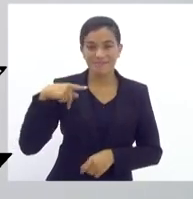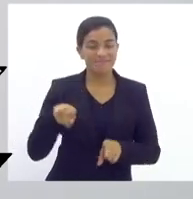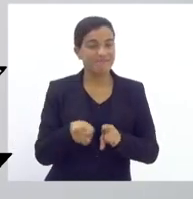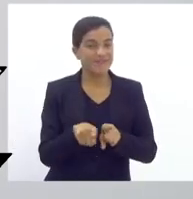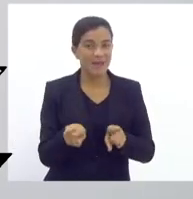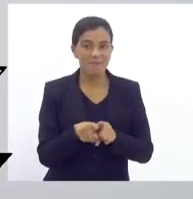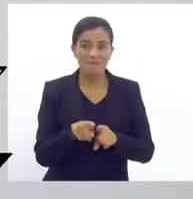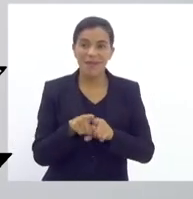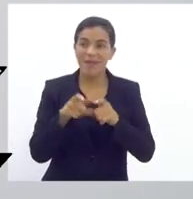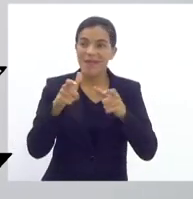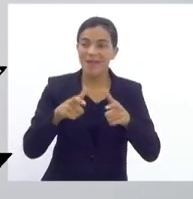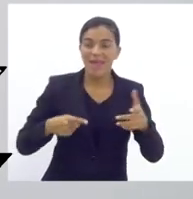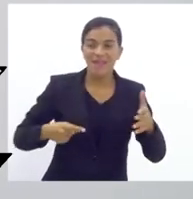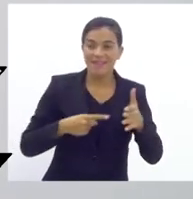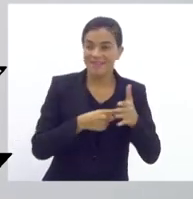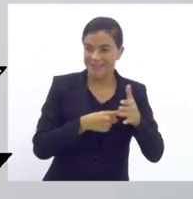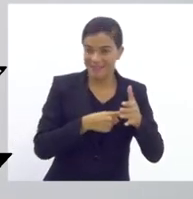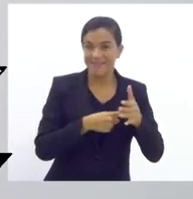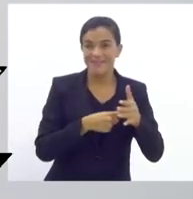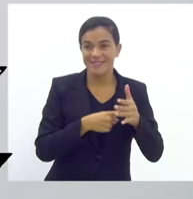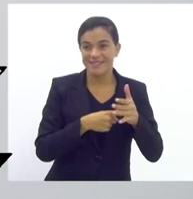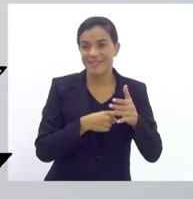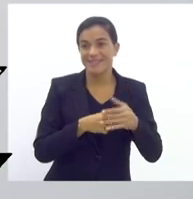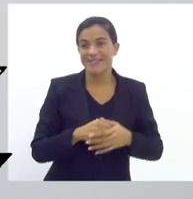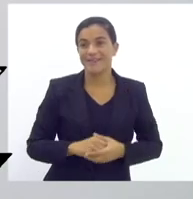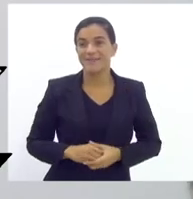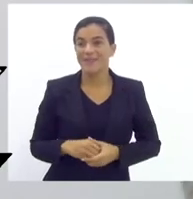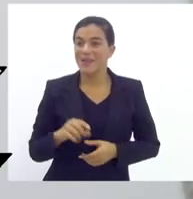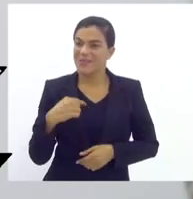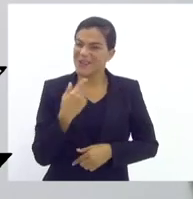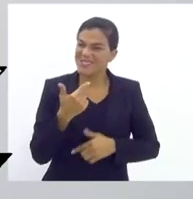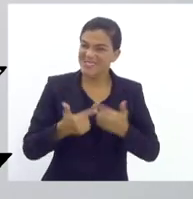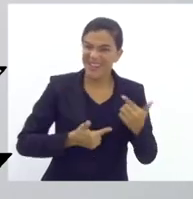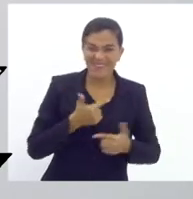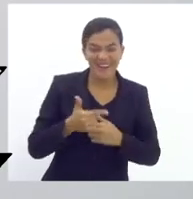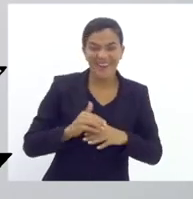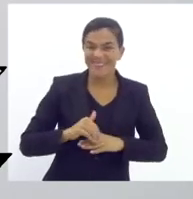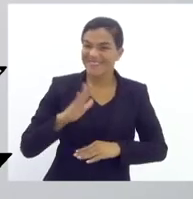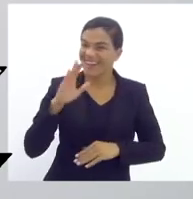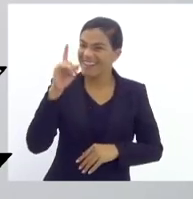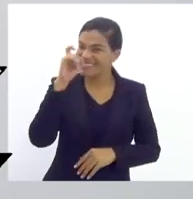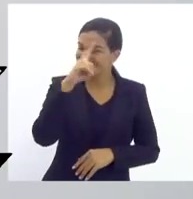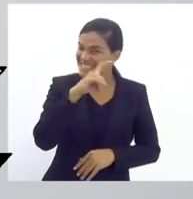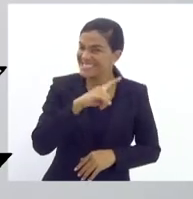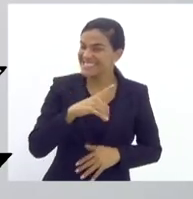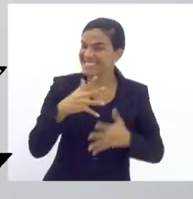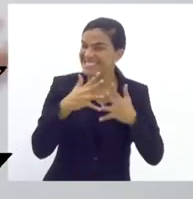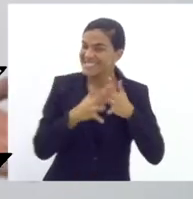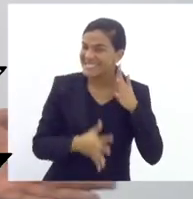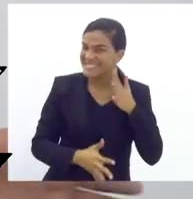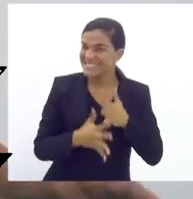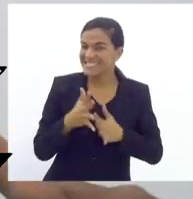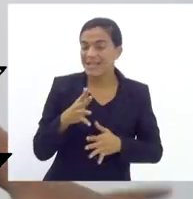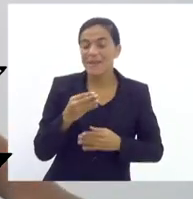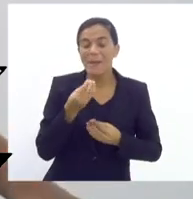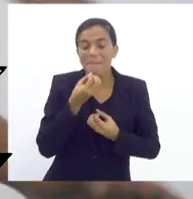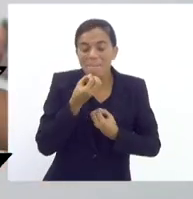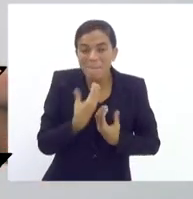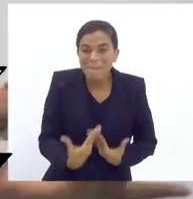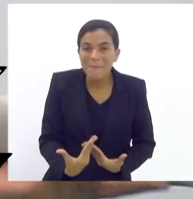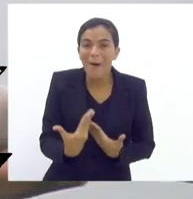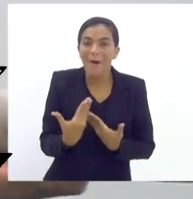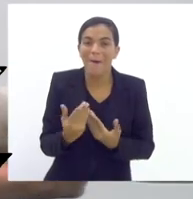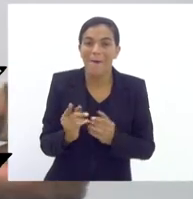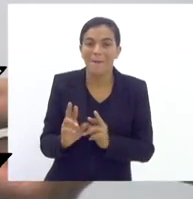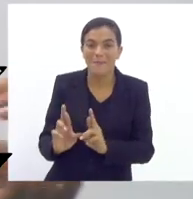ouvidoria do núcleo de direitos humanos certamente o nosso trabalho é que seria muito mais tortuoso e Que bom poder contar com essa parceria